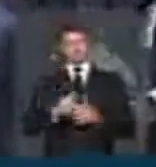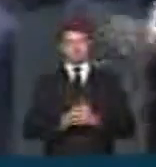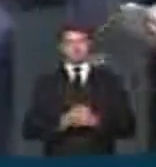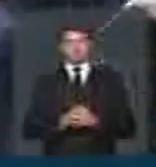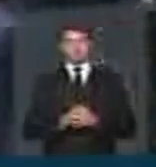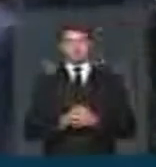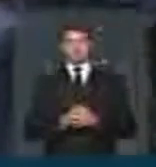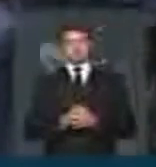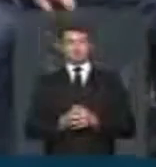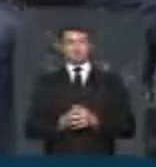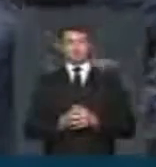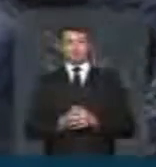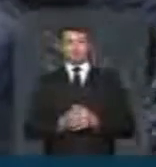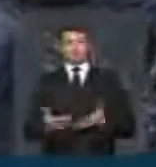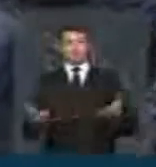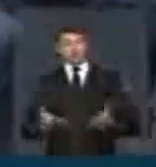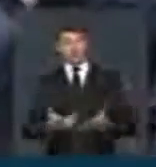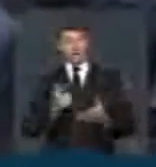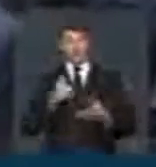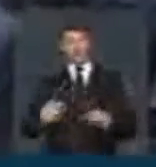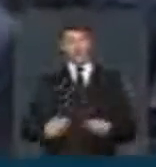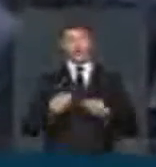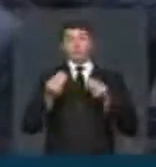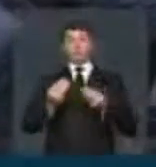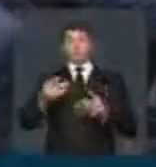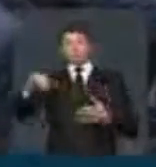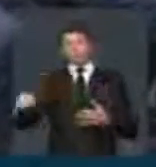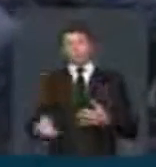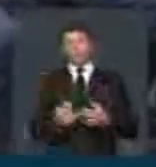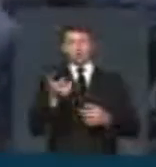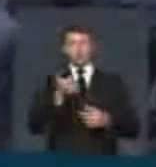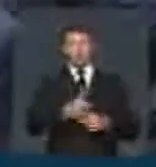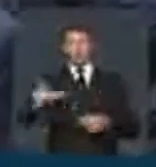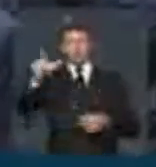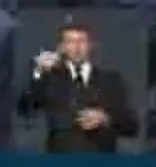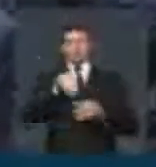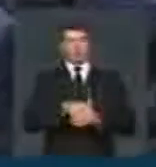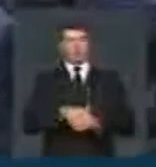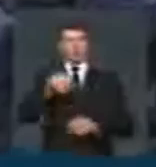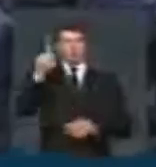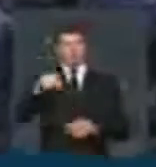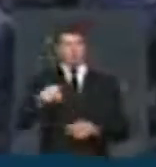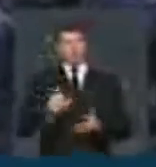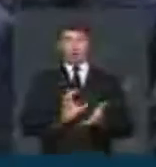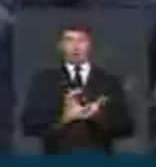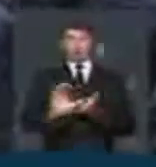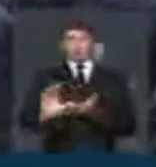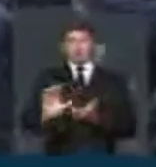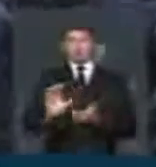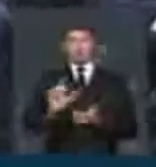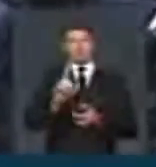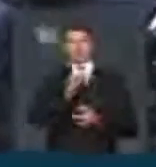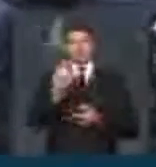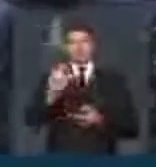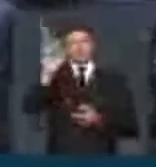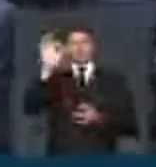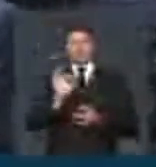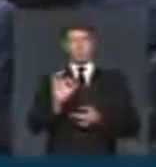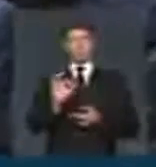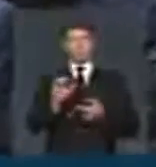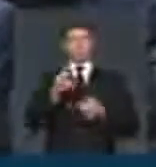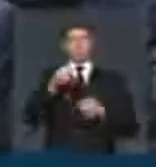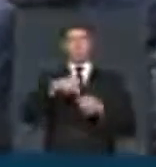temos a oportunidade de dar ao país uma outra votação histórica, que é a destinação de 100%